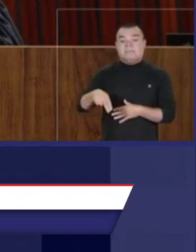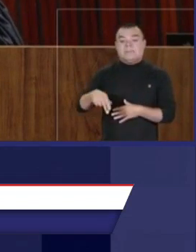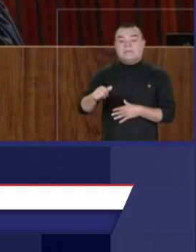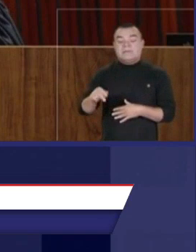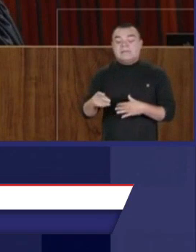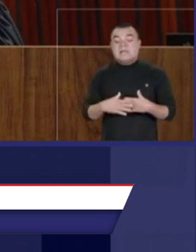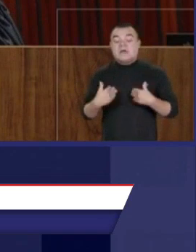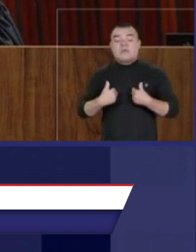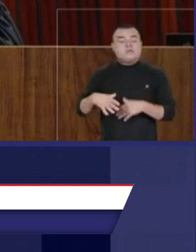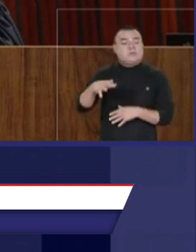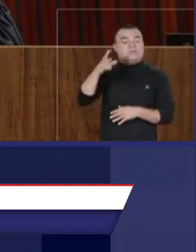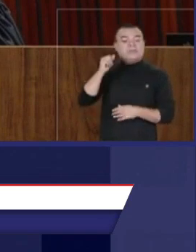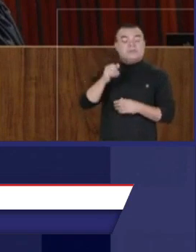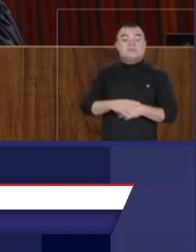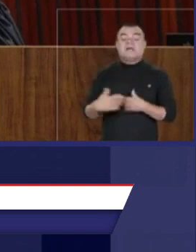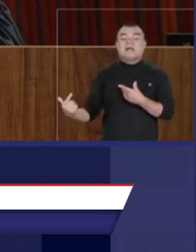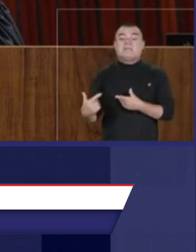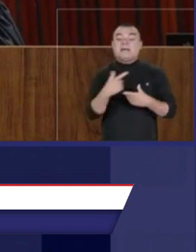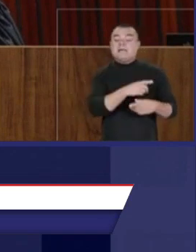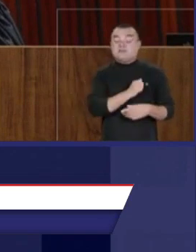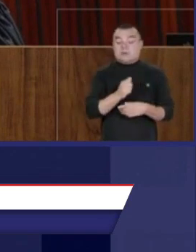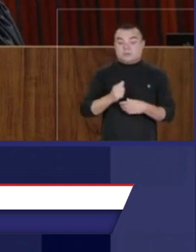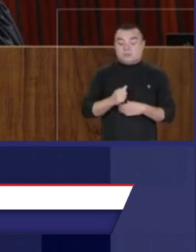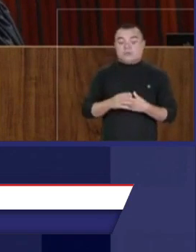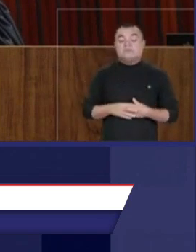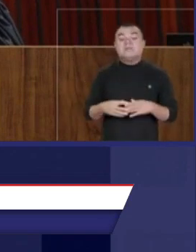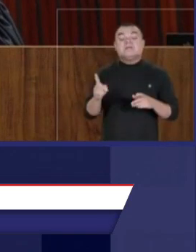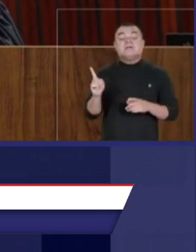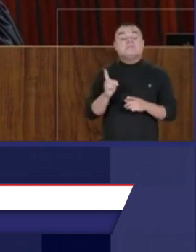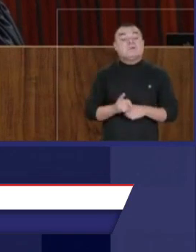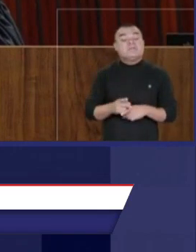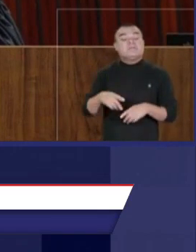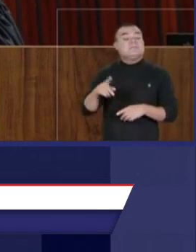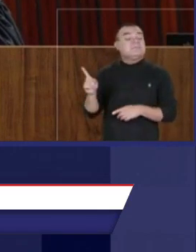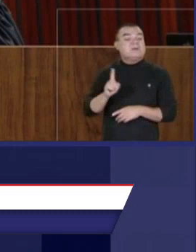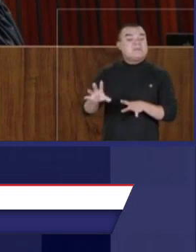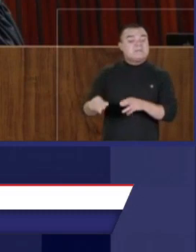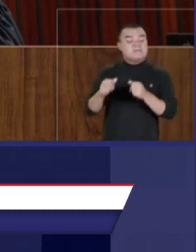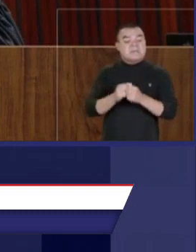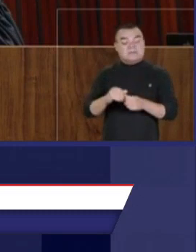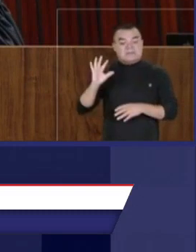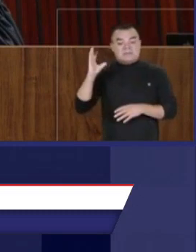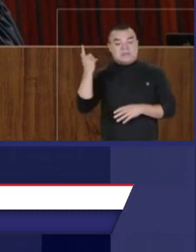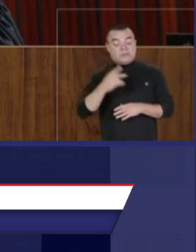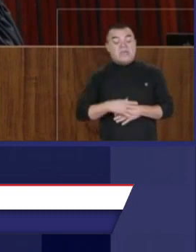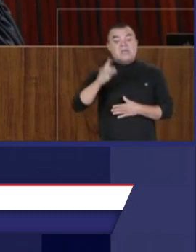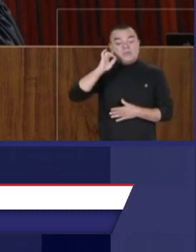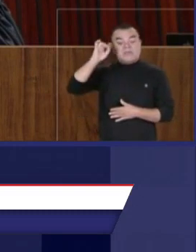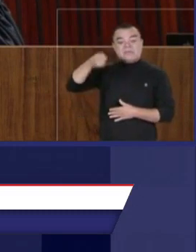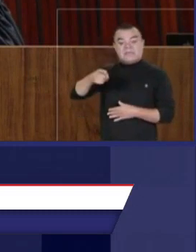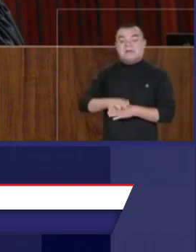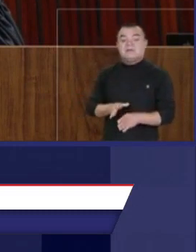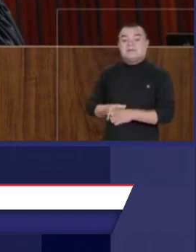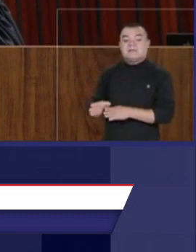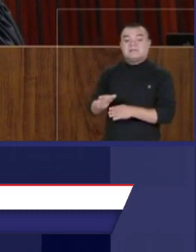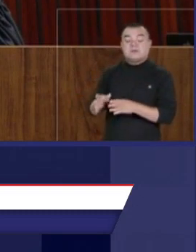que à época o presidente do TSE, ministro Edson Fachin, foi convidado para esse encontro com os embaixadores e que